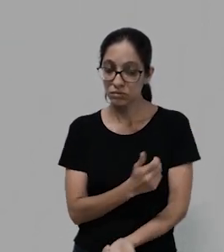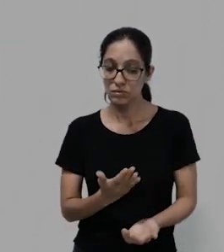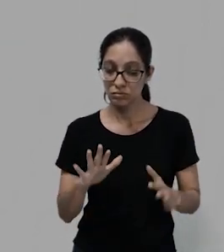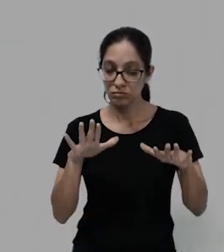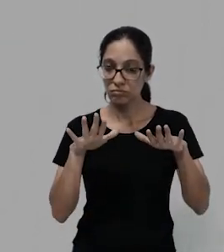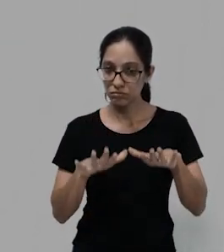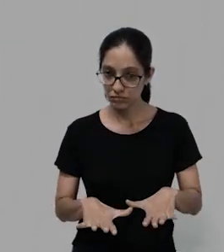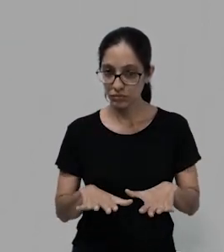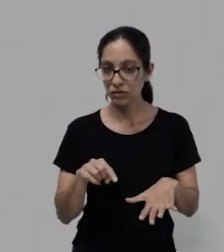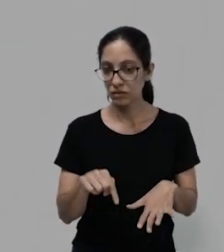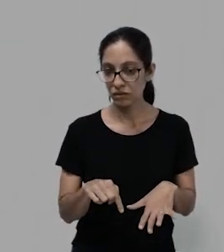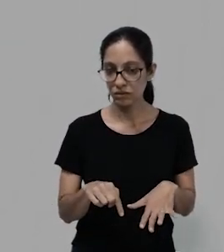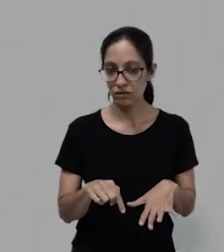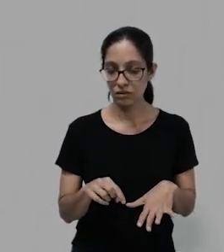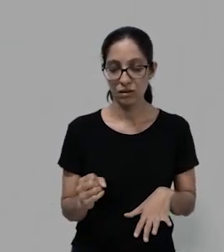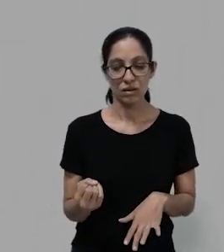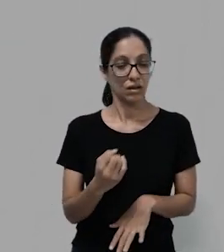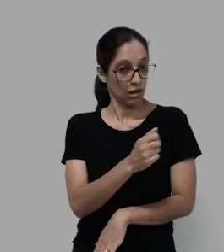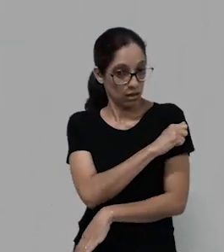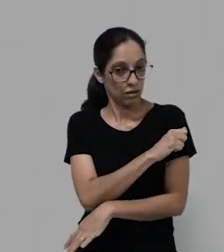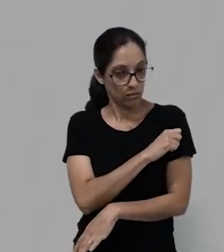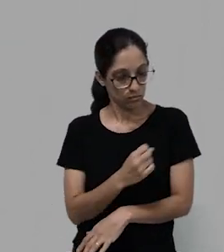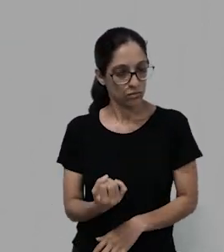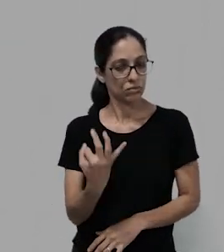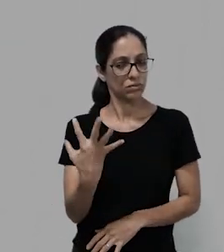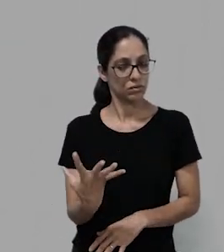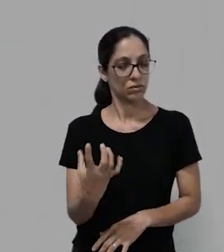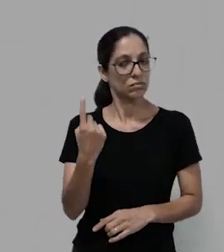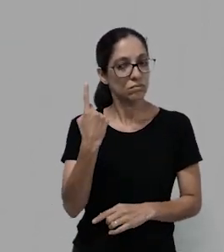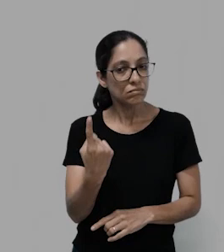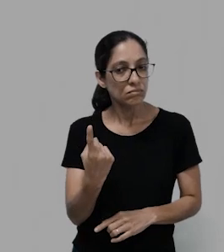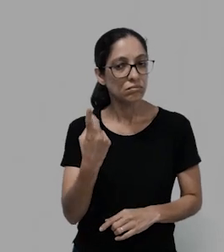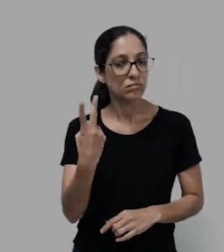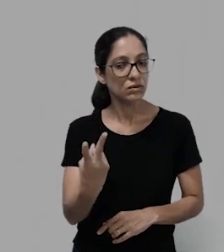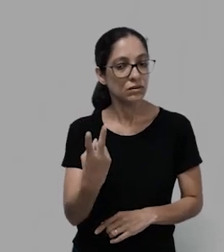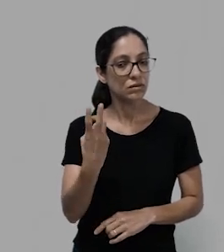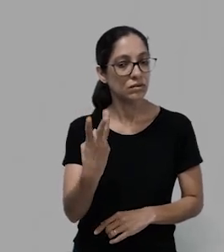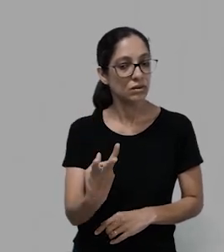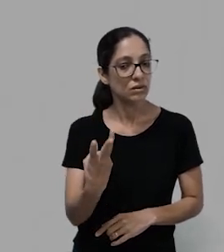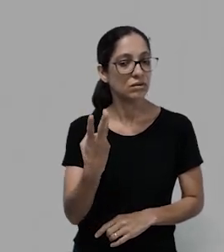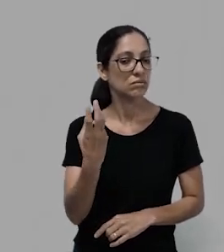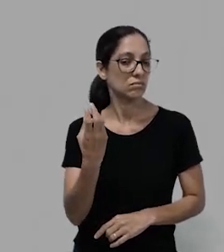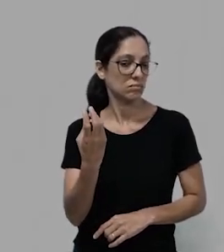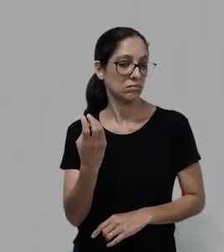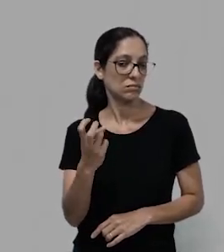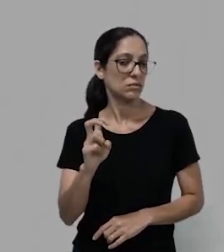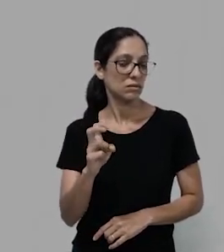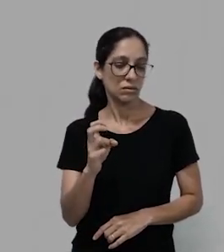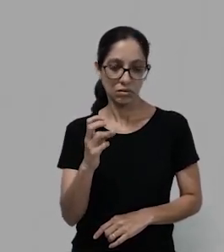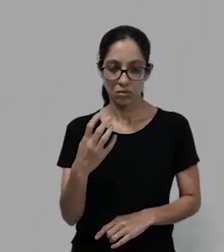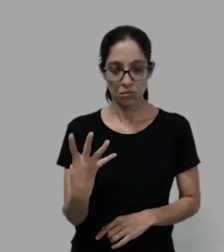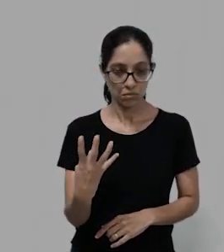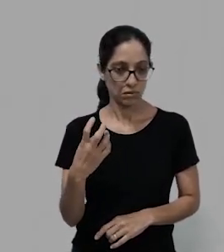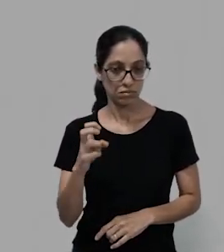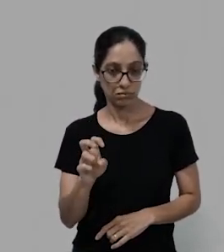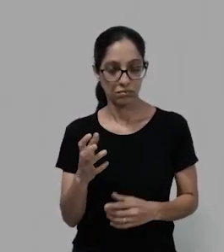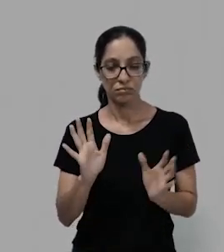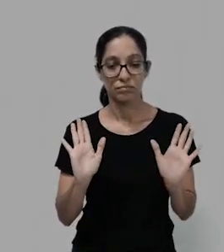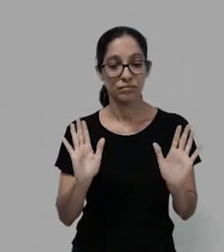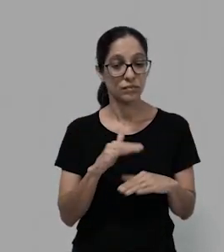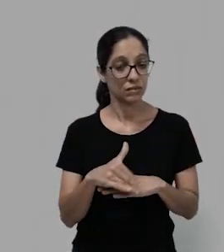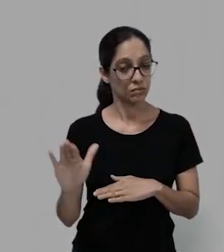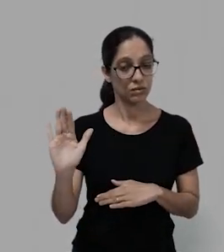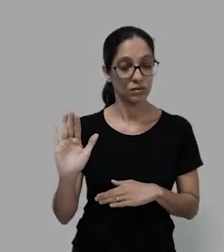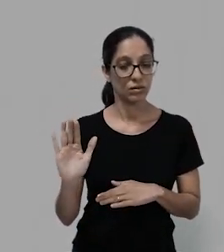aqui. Estudantes eu consigo contar. Um estudante, dois, três, quatro e assim por diante. Quando eu falo